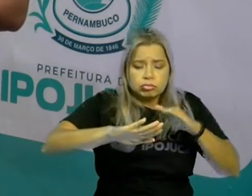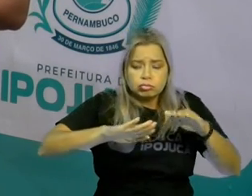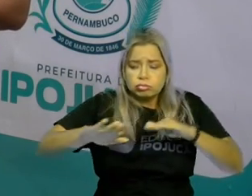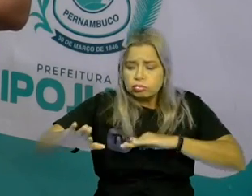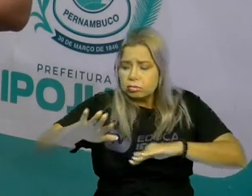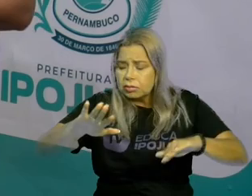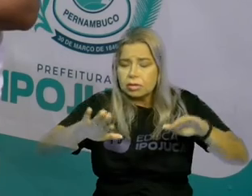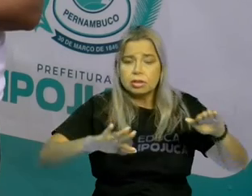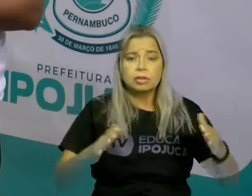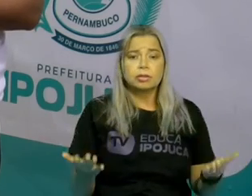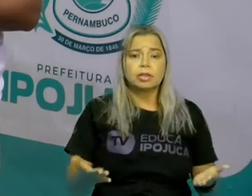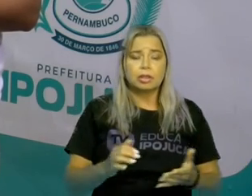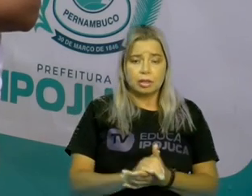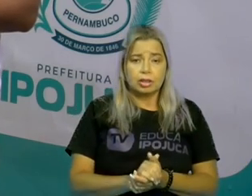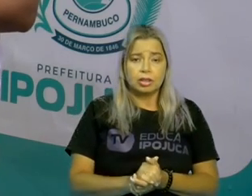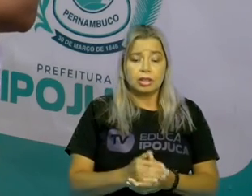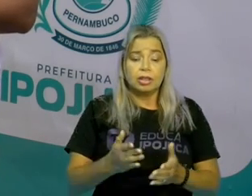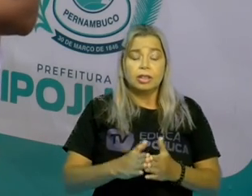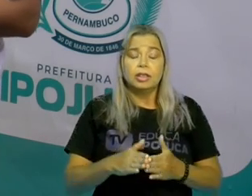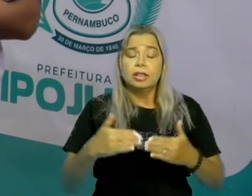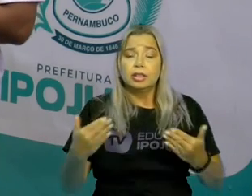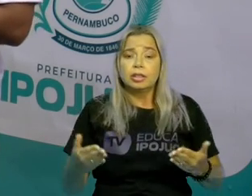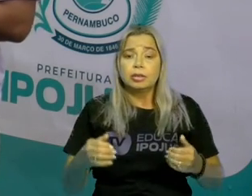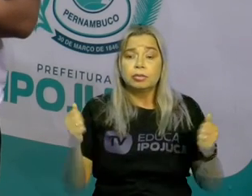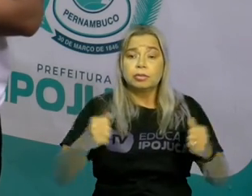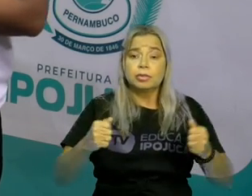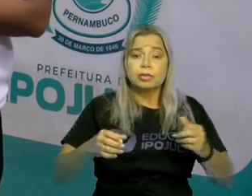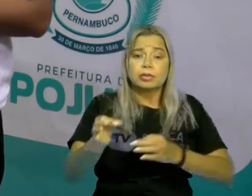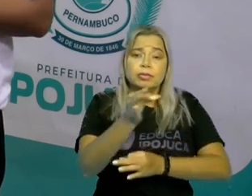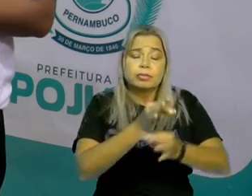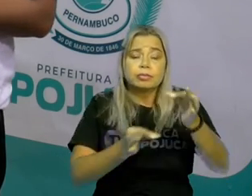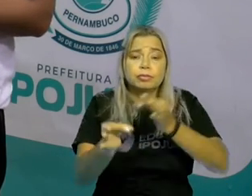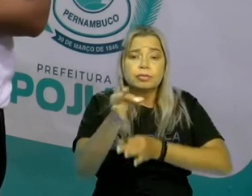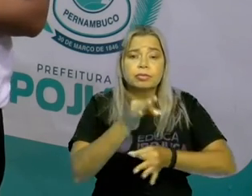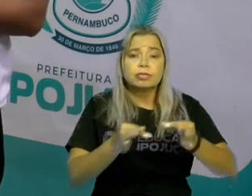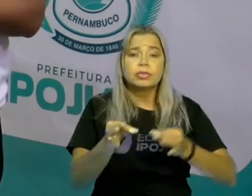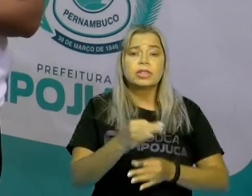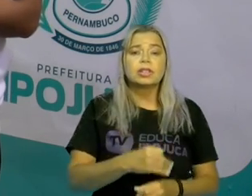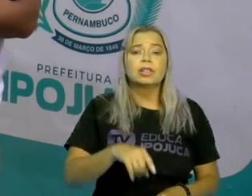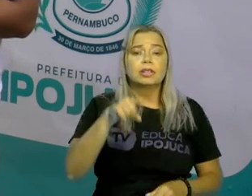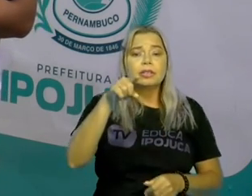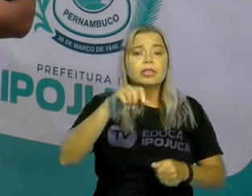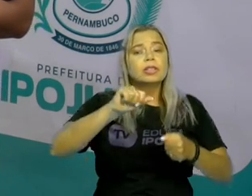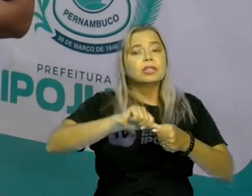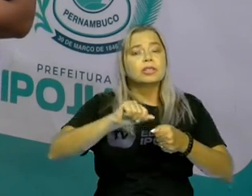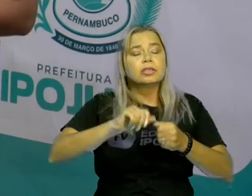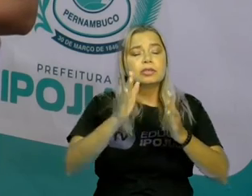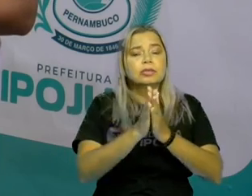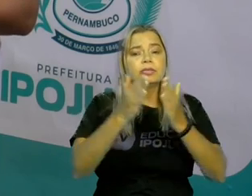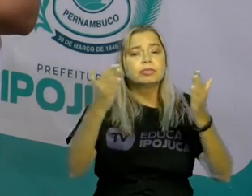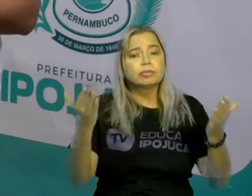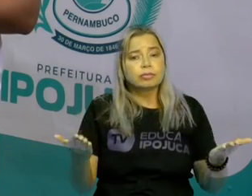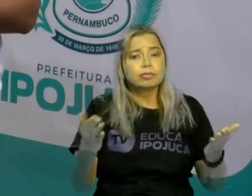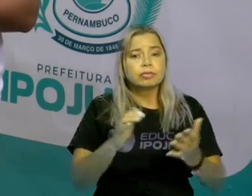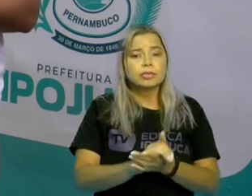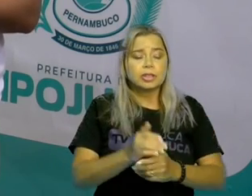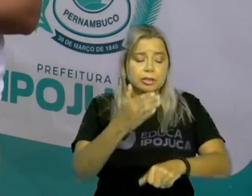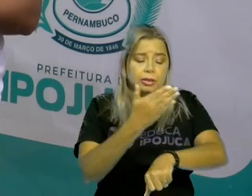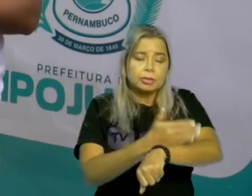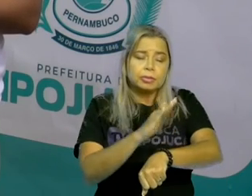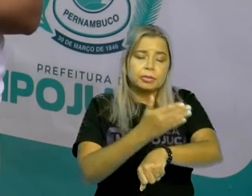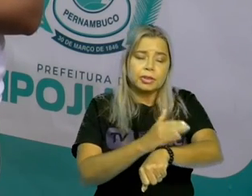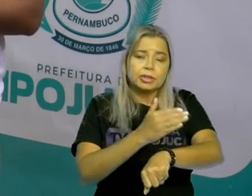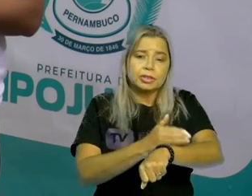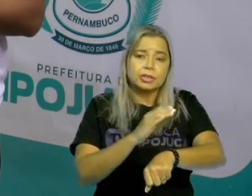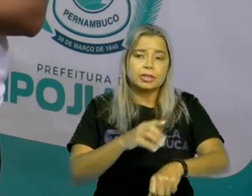o que é preciso nesse momento é organização. Então eu peço que você faça esse desafio no seu caderno e pratique no seu